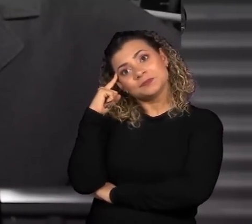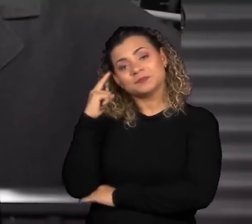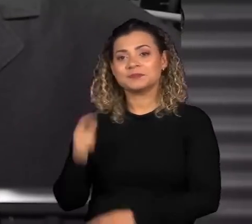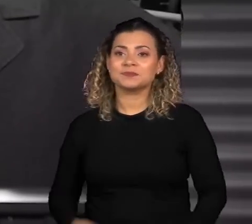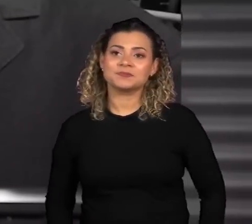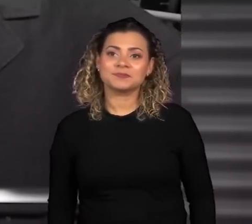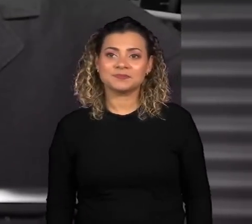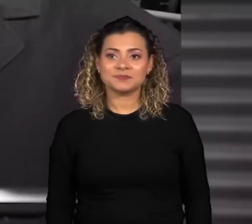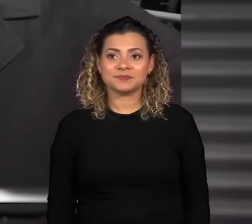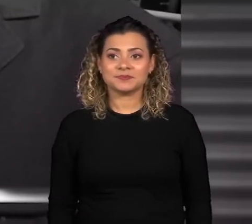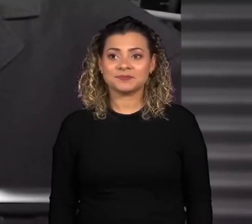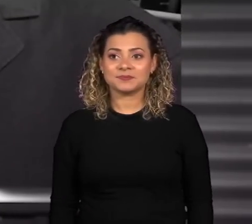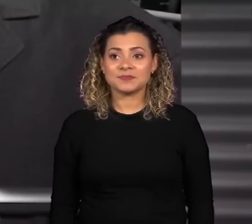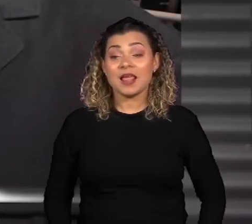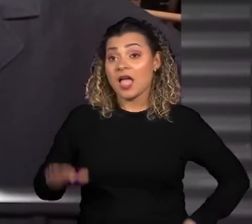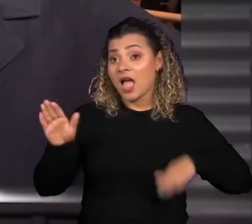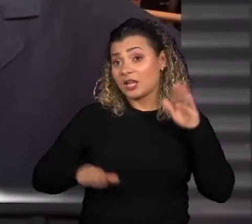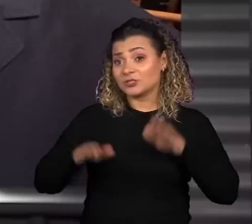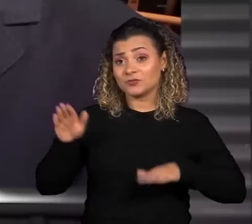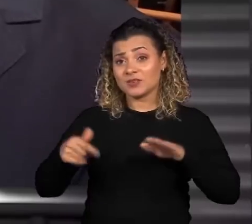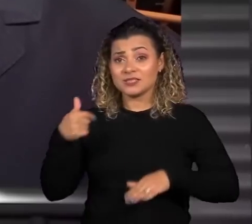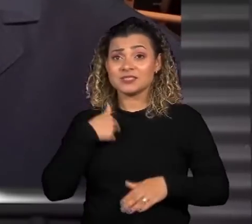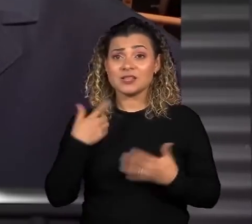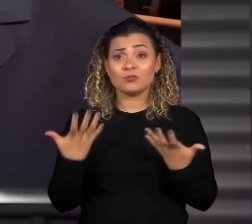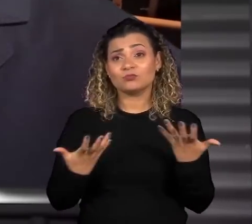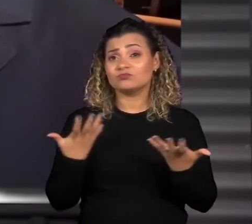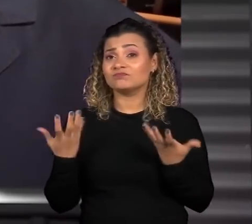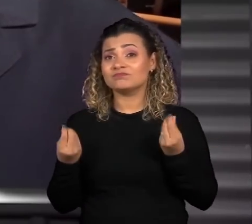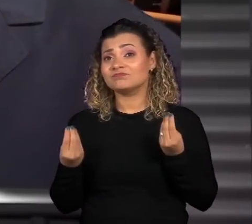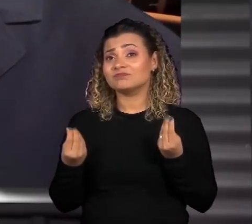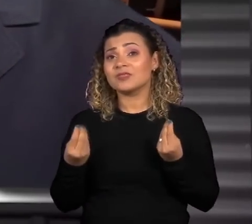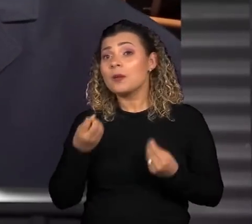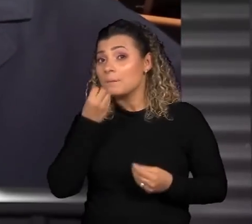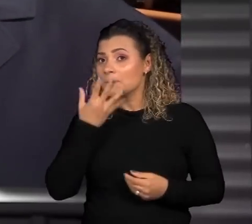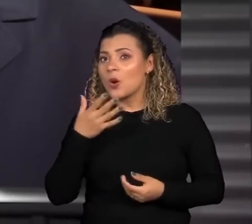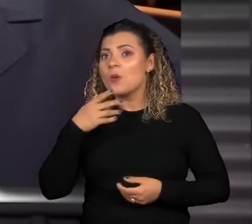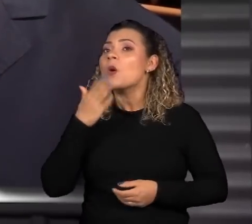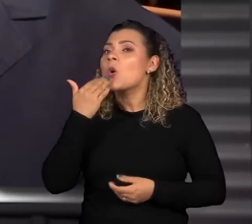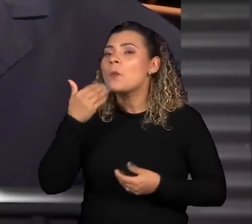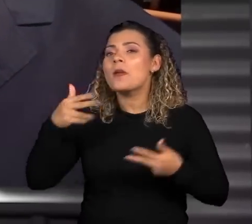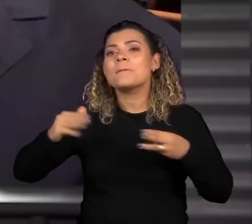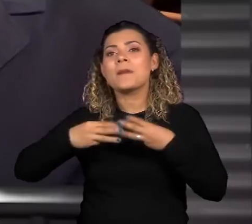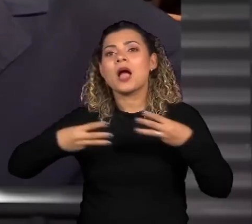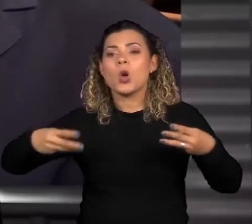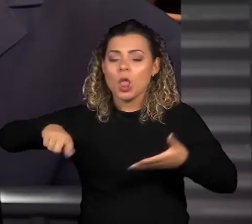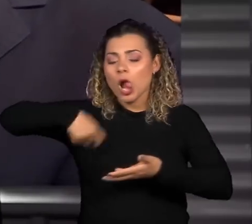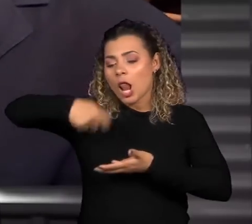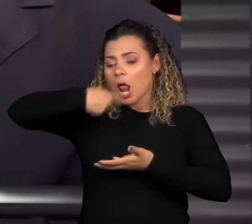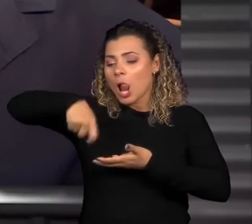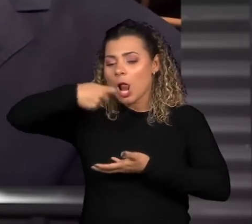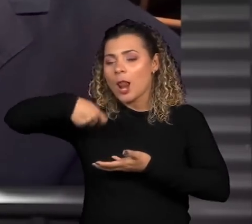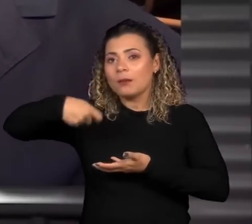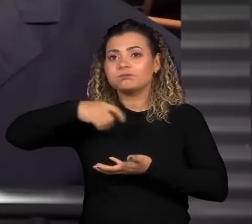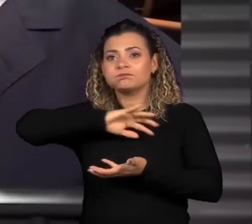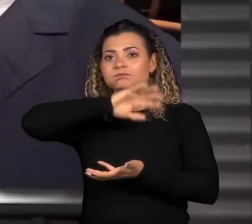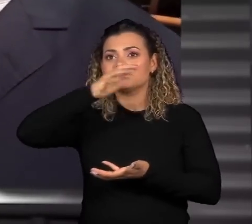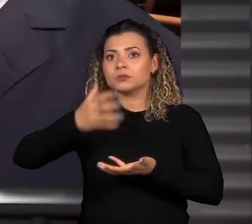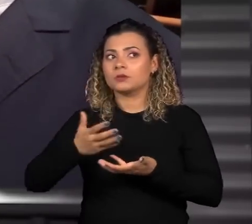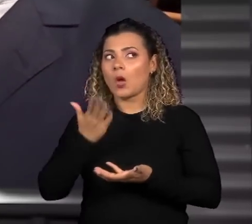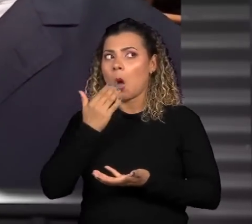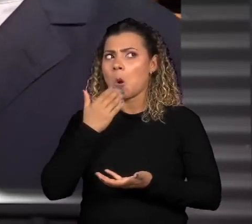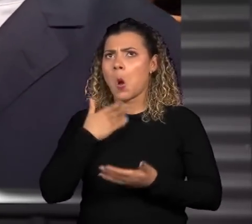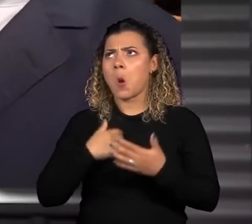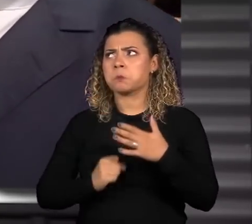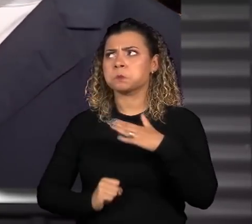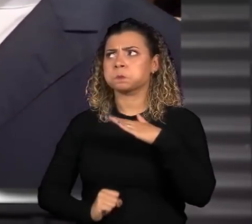Rapaz, às vezes eu sou meio glutão, assim, eu sou bom para comer uma macarronada e eu acho que eu faço esse pecado, que eu ando de